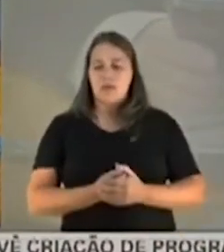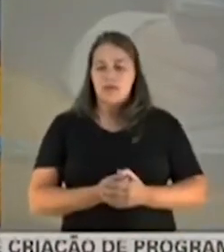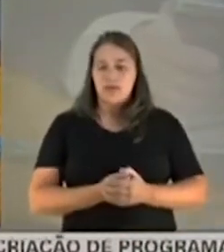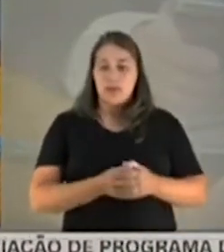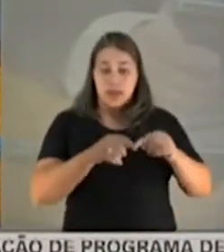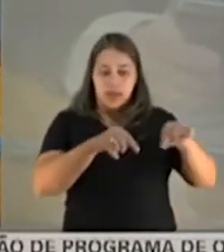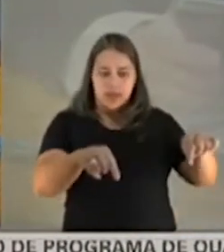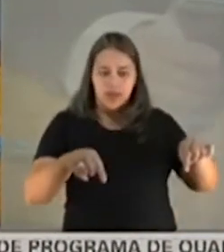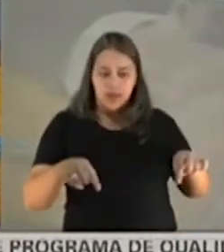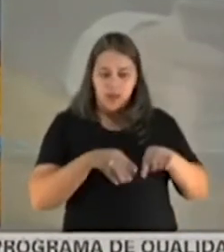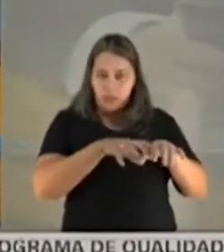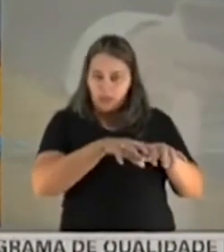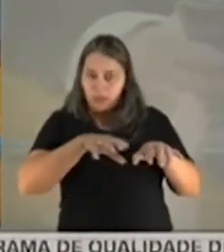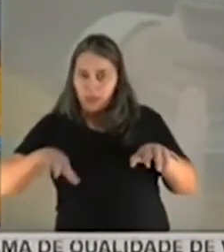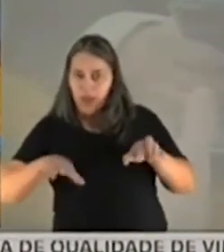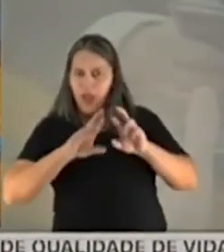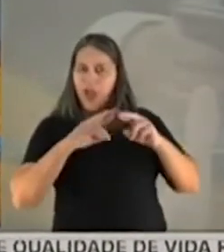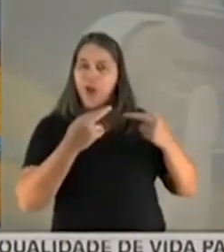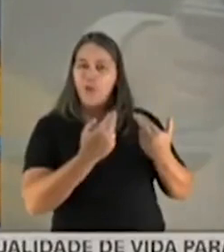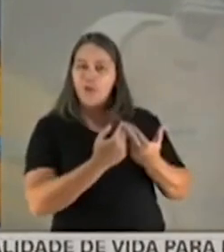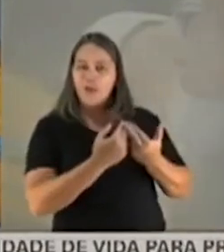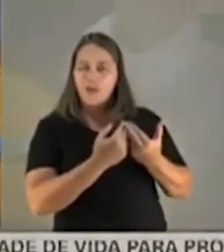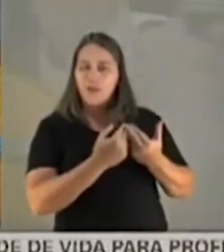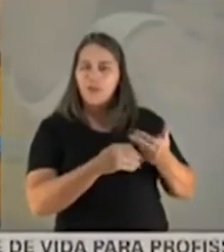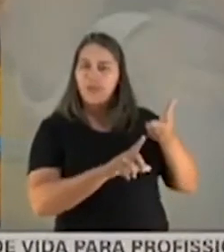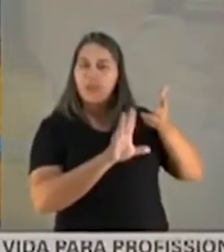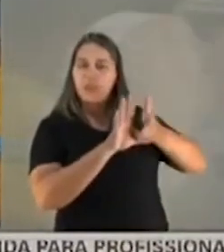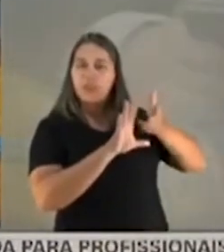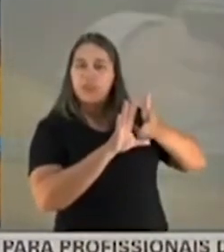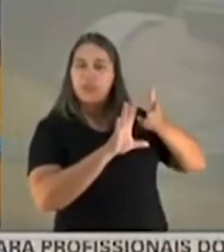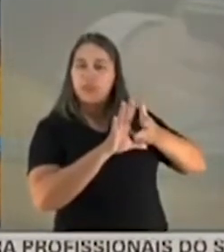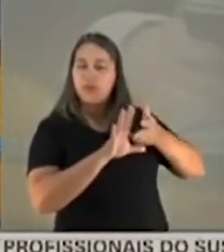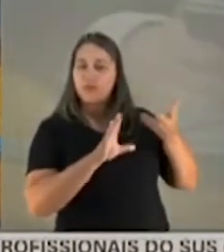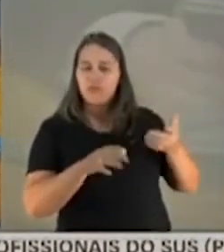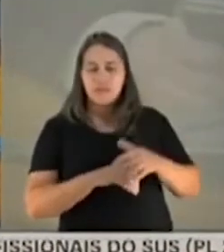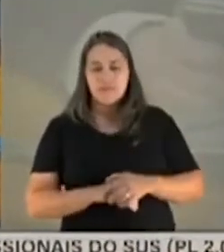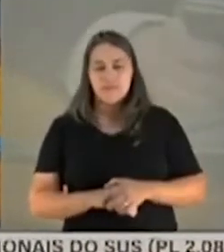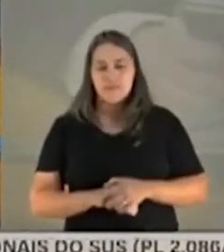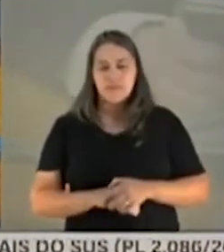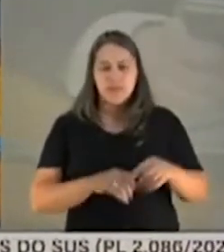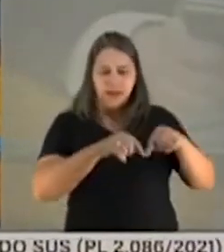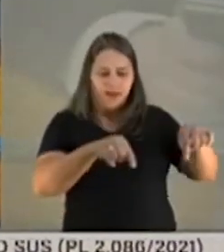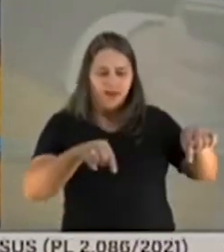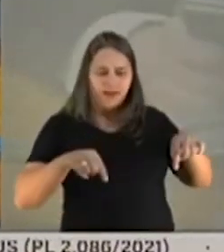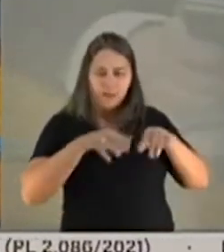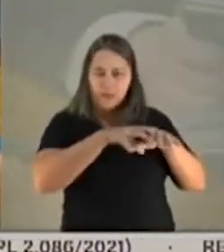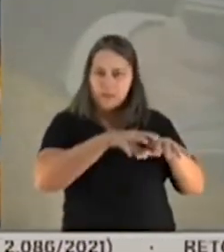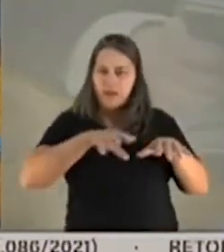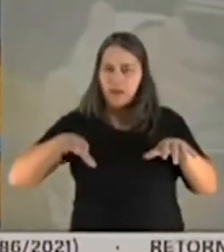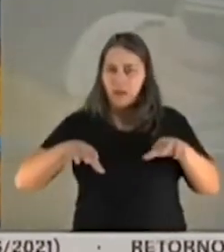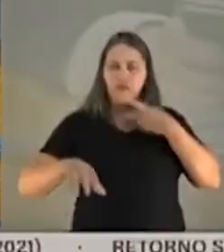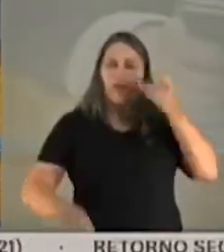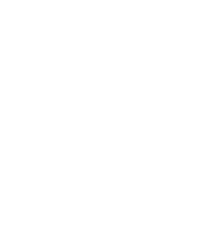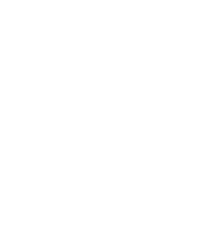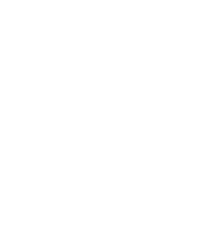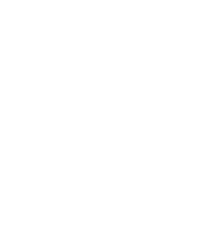Gabinete paralelo onde as reuniões são transmitidas ao vivo. Gabinete paralelo, repito,